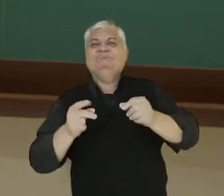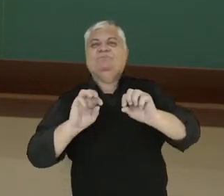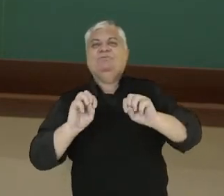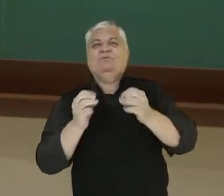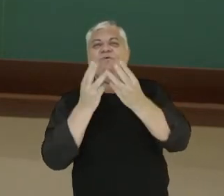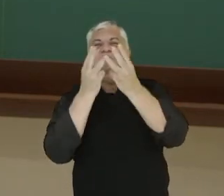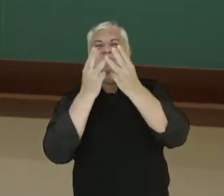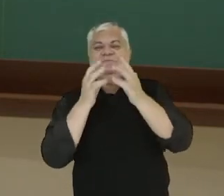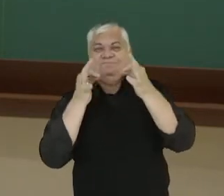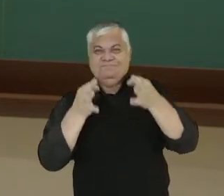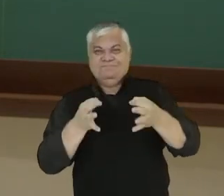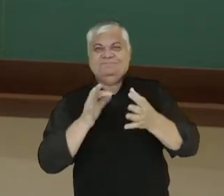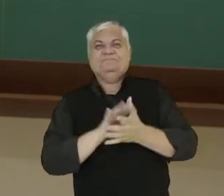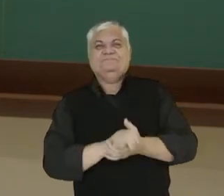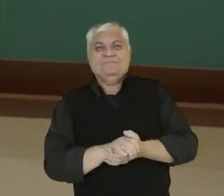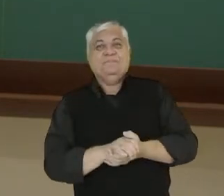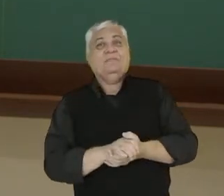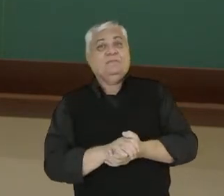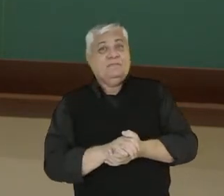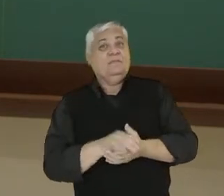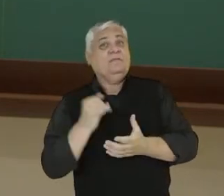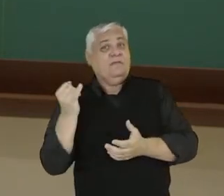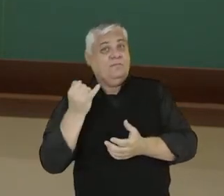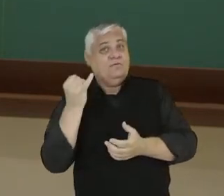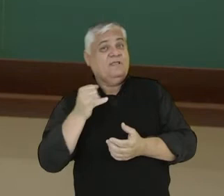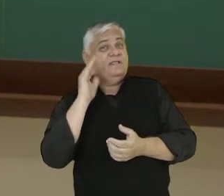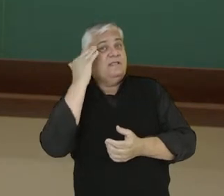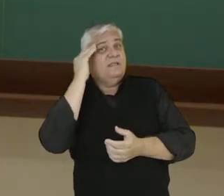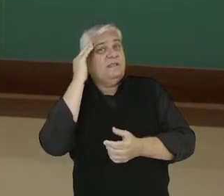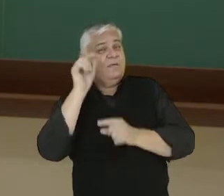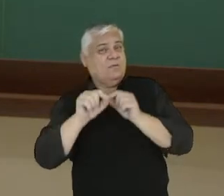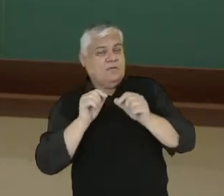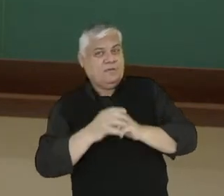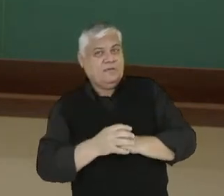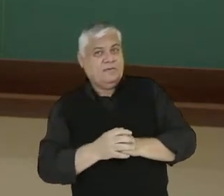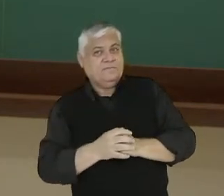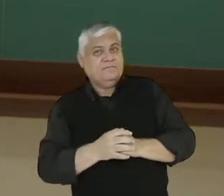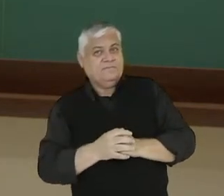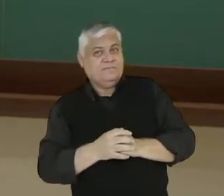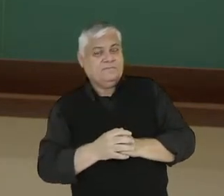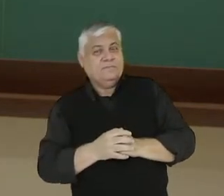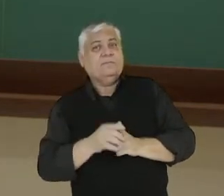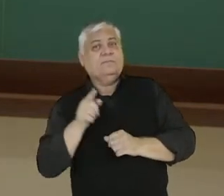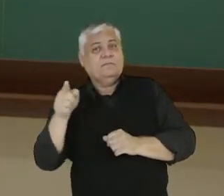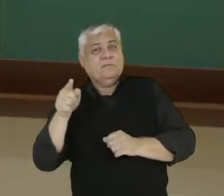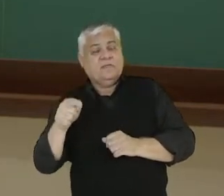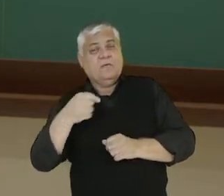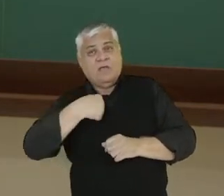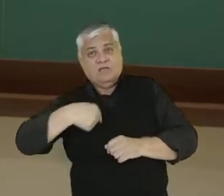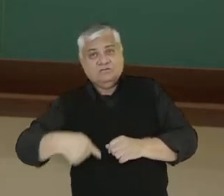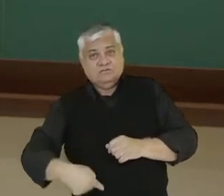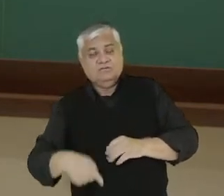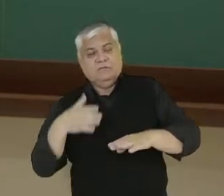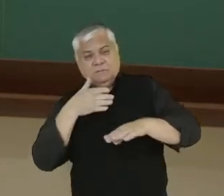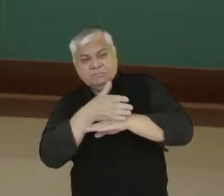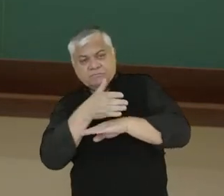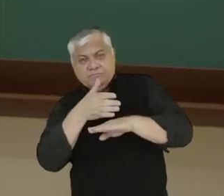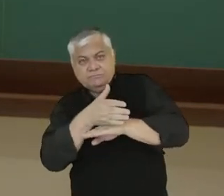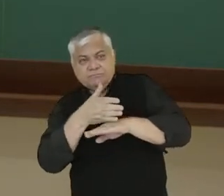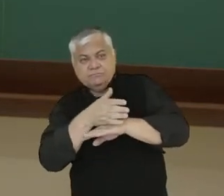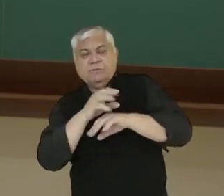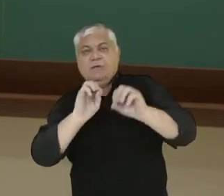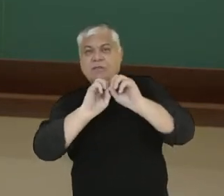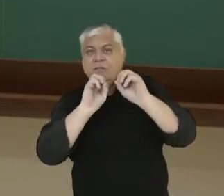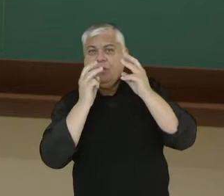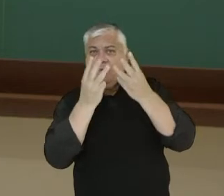ONU, certo? Que é importante entender dessa parte. A participação da China no Conselho de Segurança da ONU